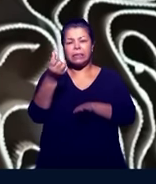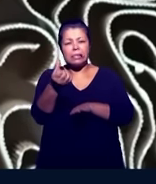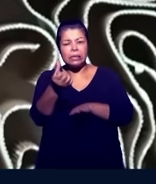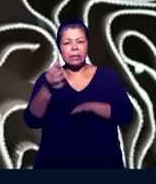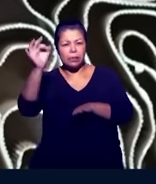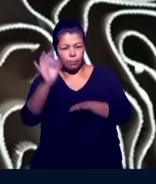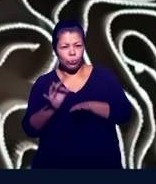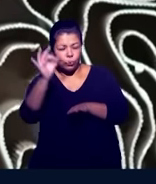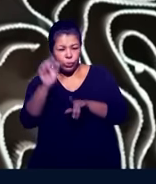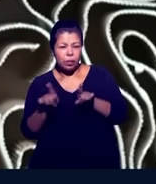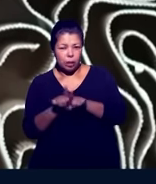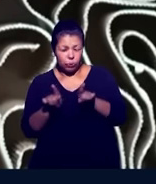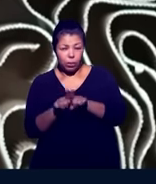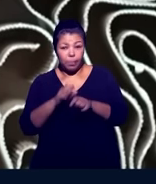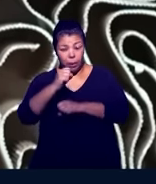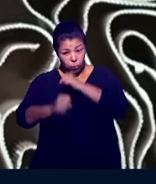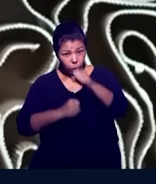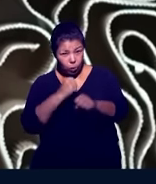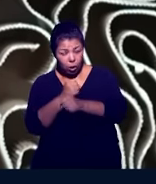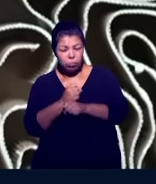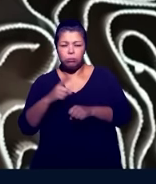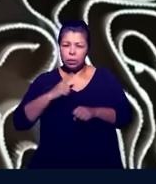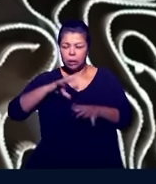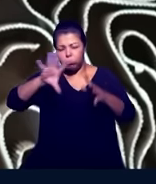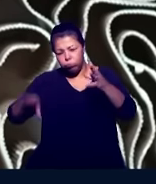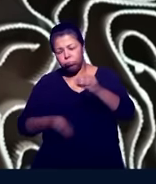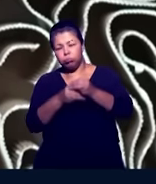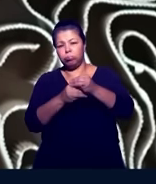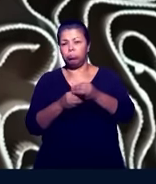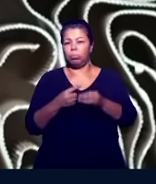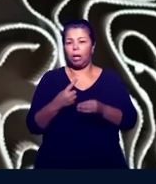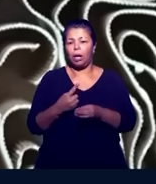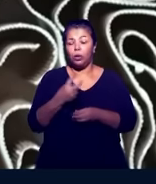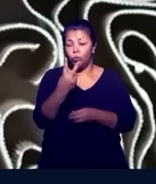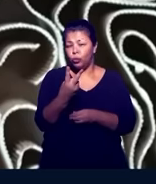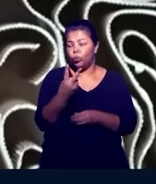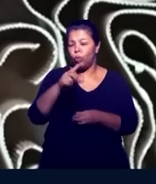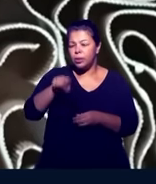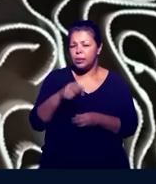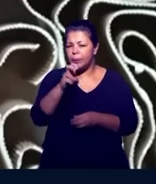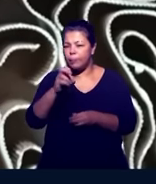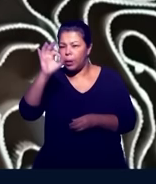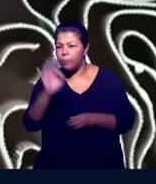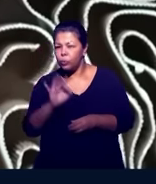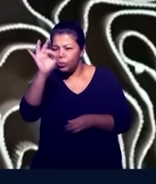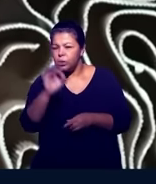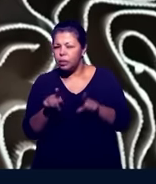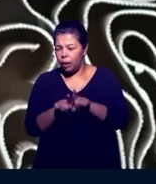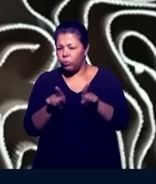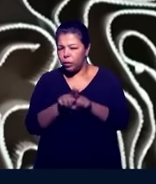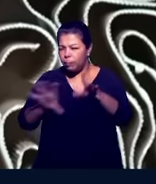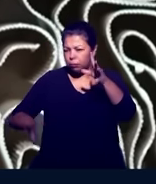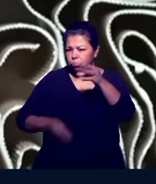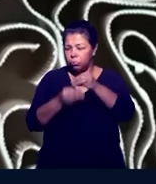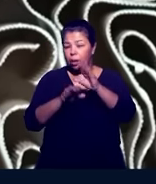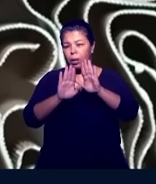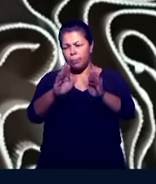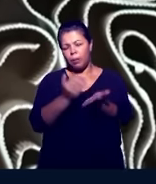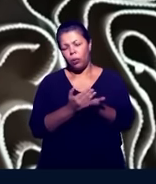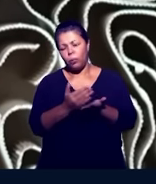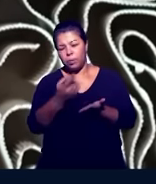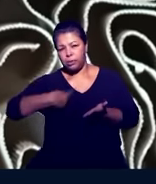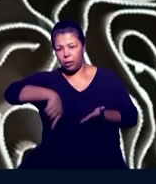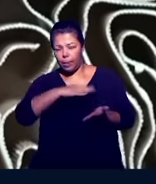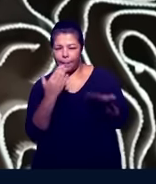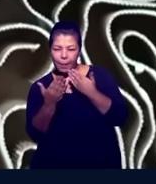arcabo fiscal novo coloca um limite de 2,5% mas tem que ter um crescimento da receita Mas vamos comar na nossa conversa nesse nesse